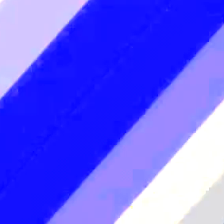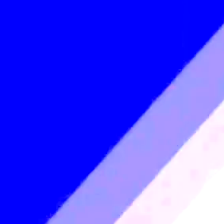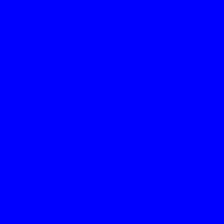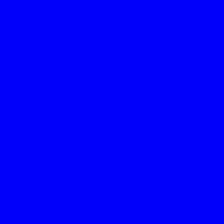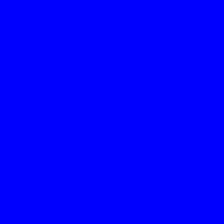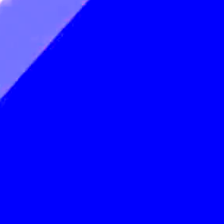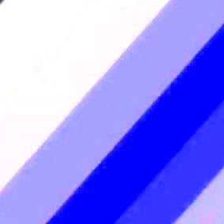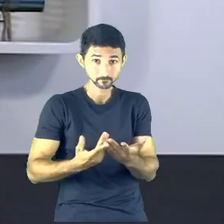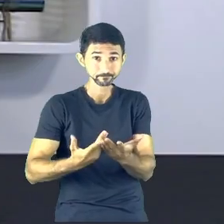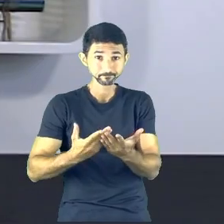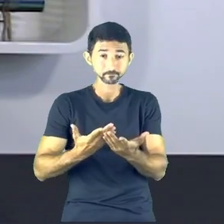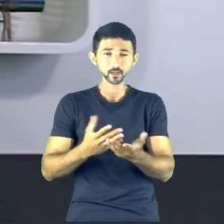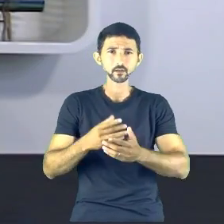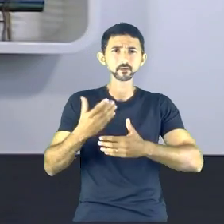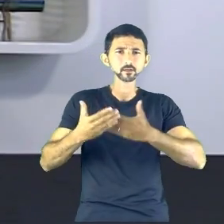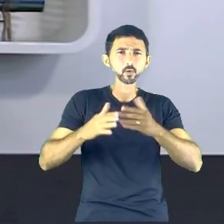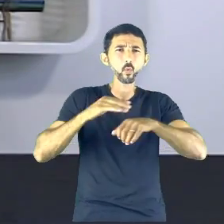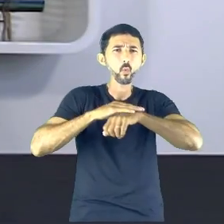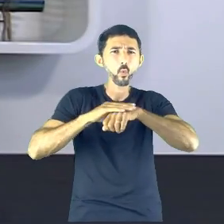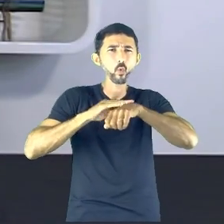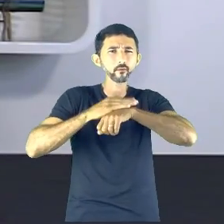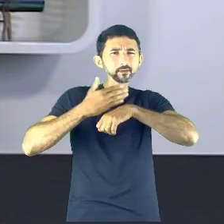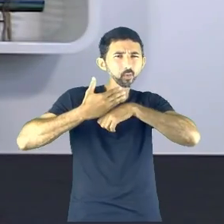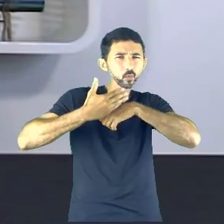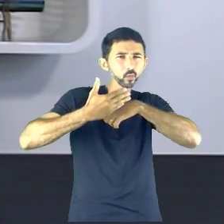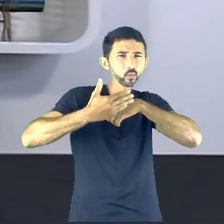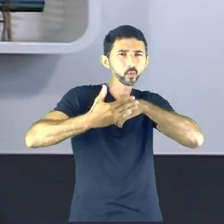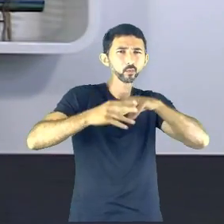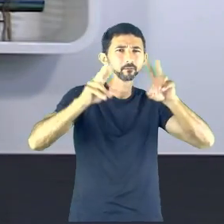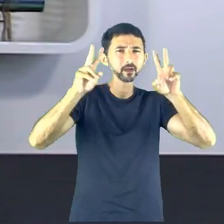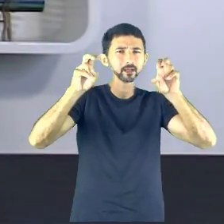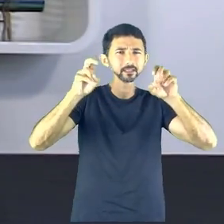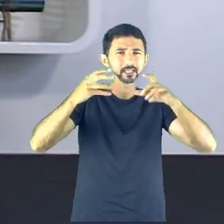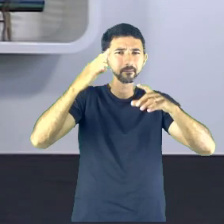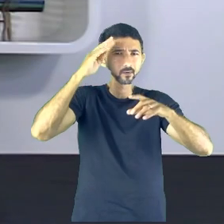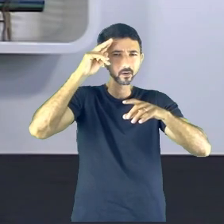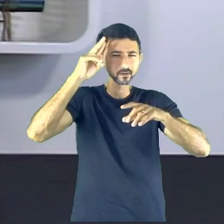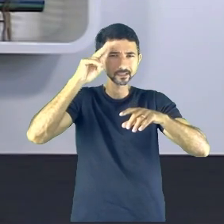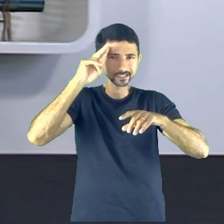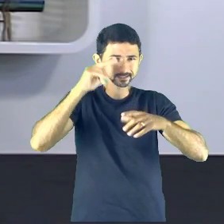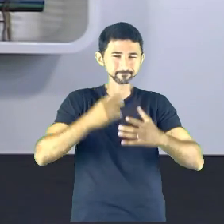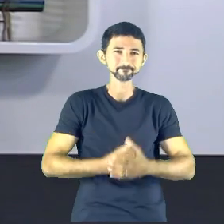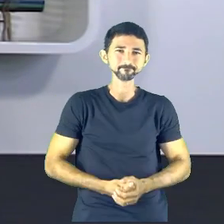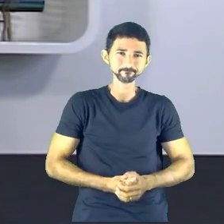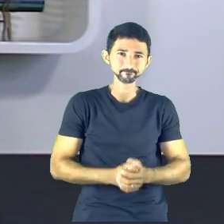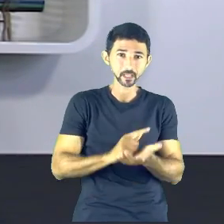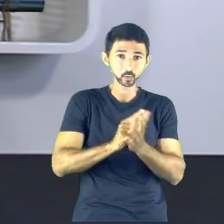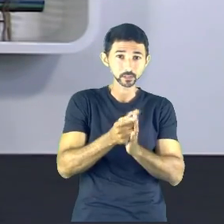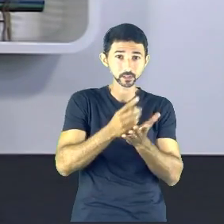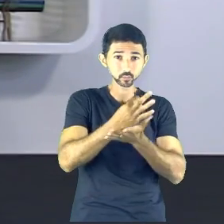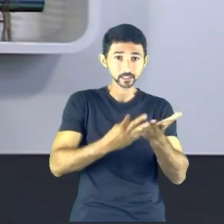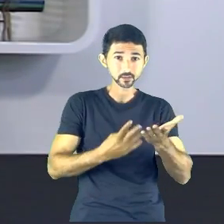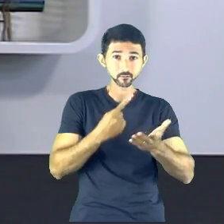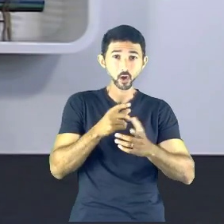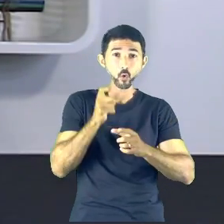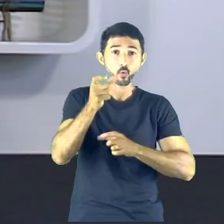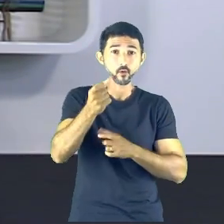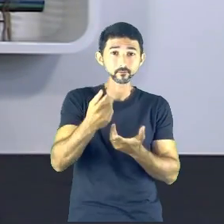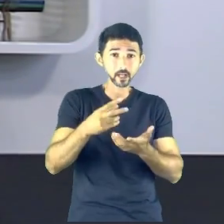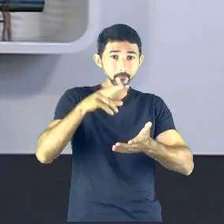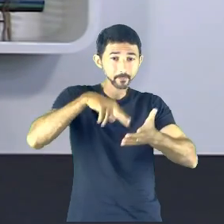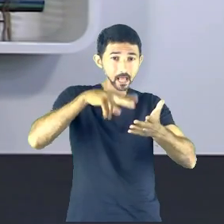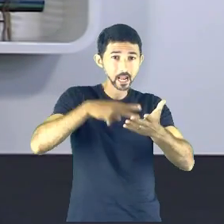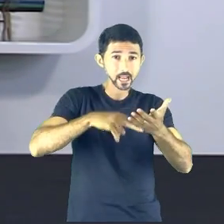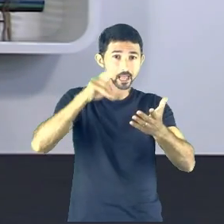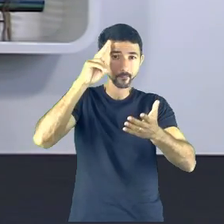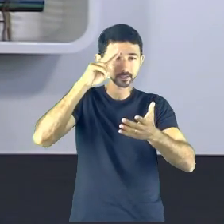galera. Bom, é isso aí, galera. Depois da gente ter essa conversa longa, né, a respeito desse gênero textual, eu quero convidar vocês para